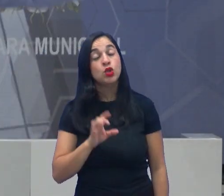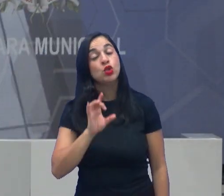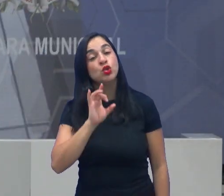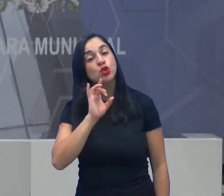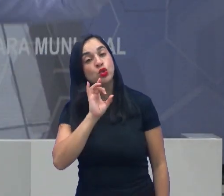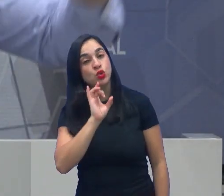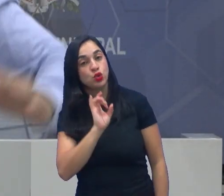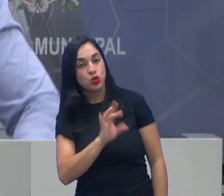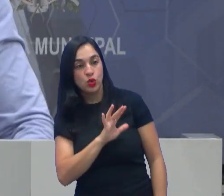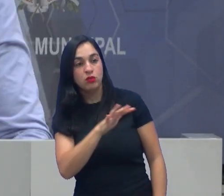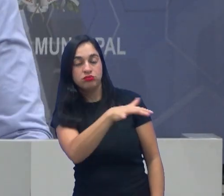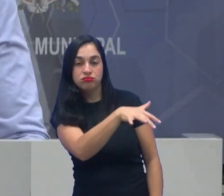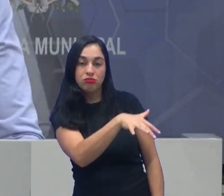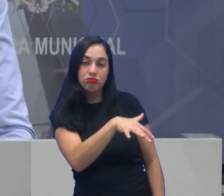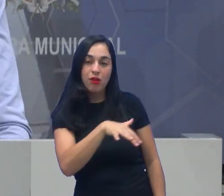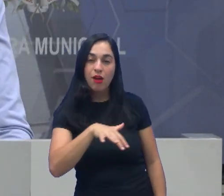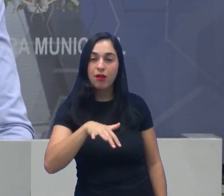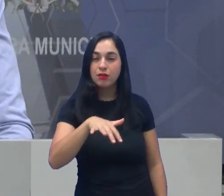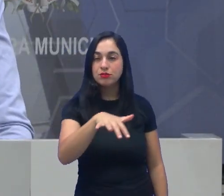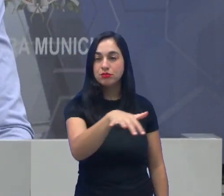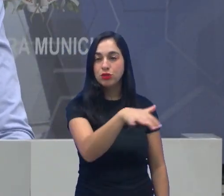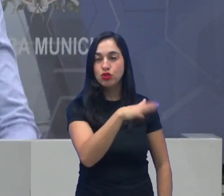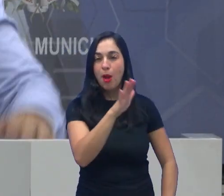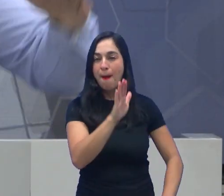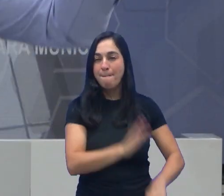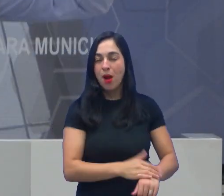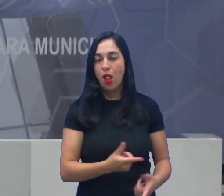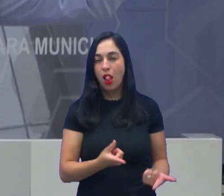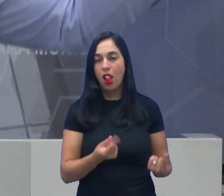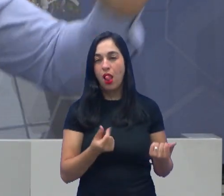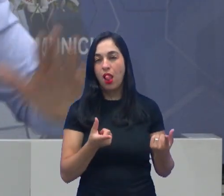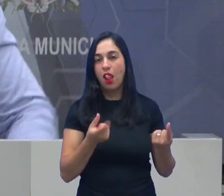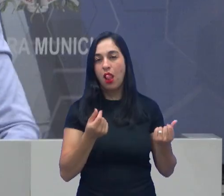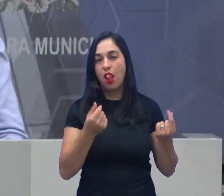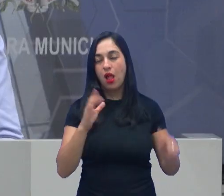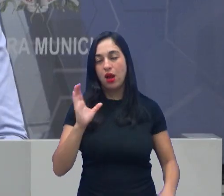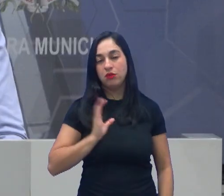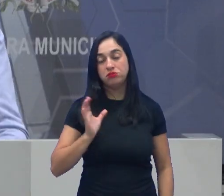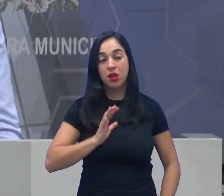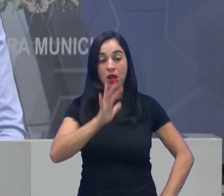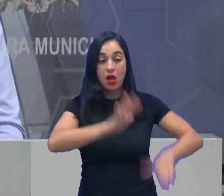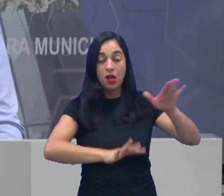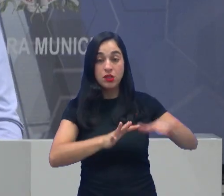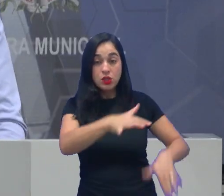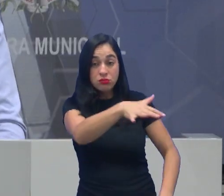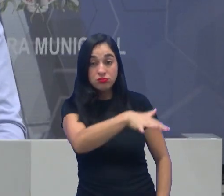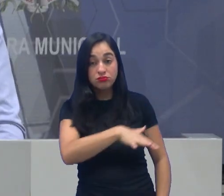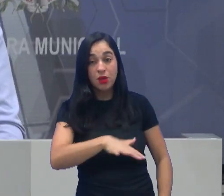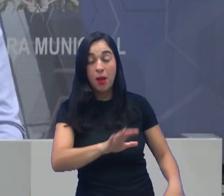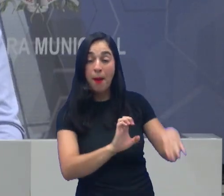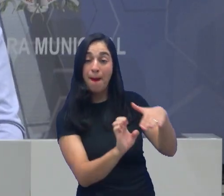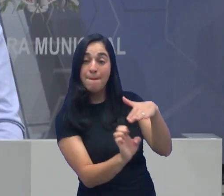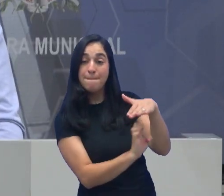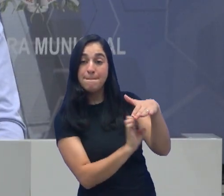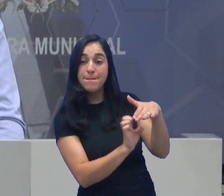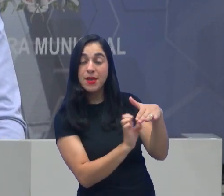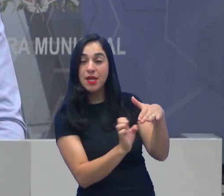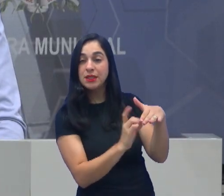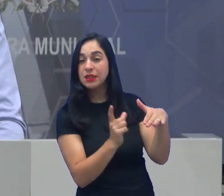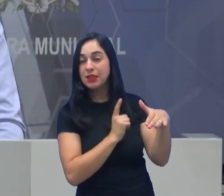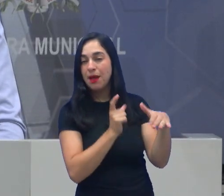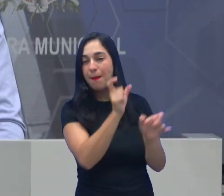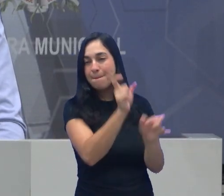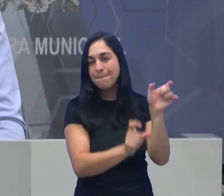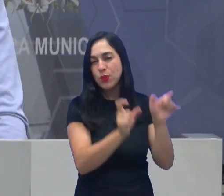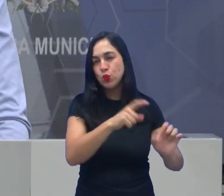infelizmente, as regiões mais ricas da cidade, de repente onde moram os empresários, que são as regiões às quais as atenções